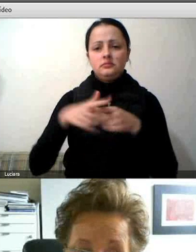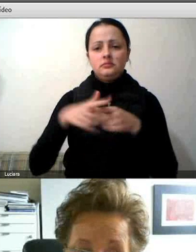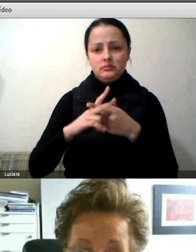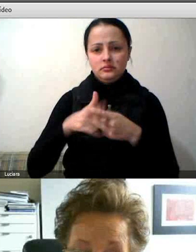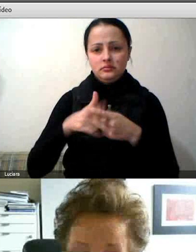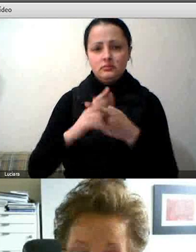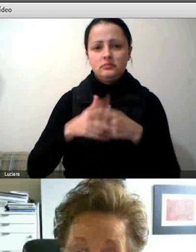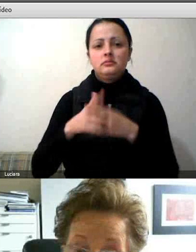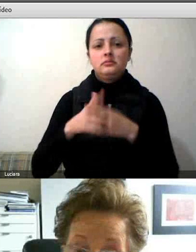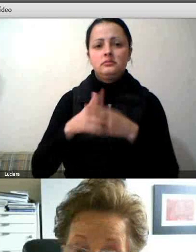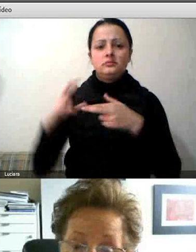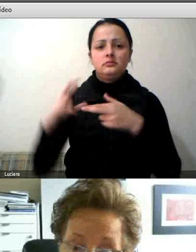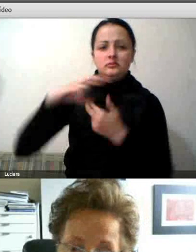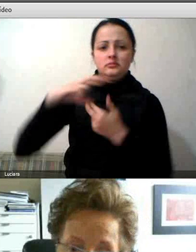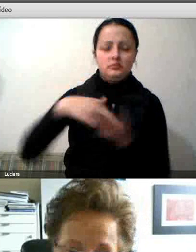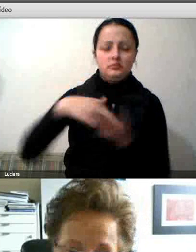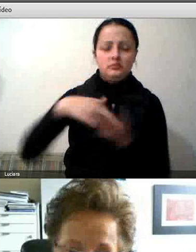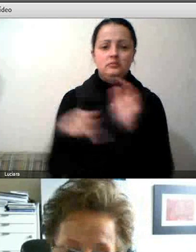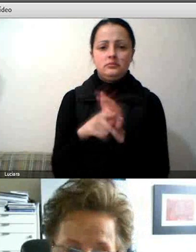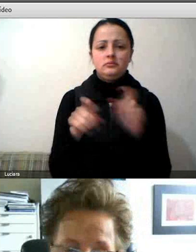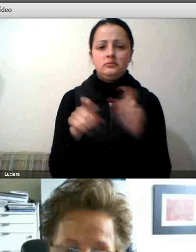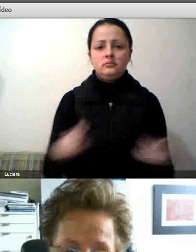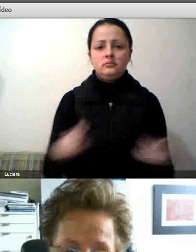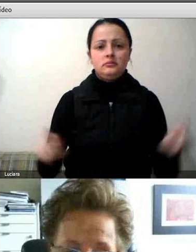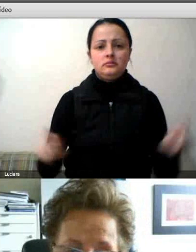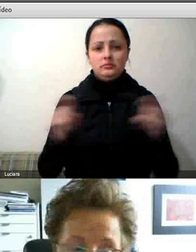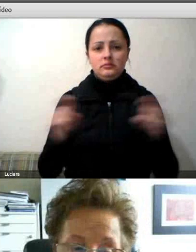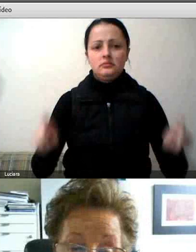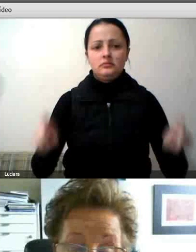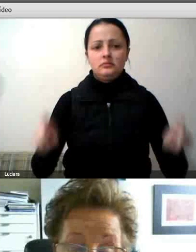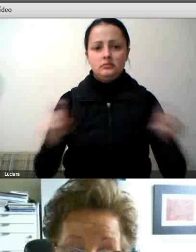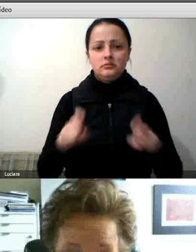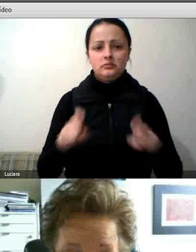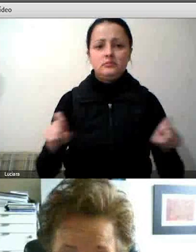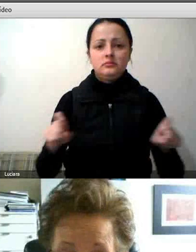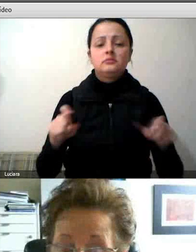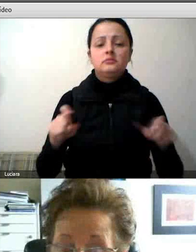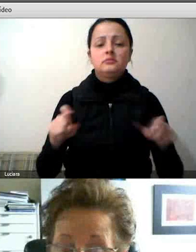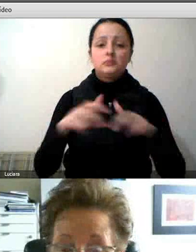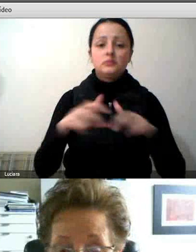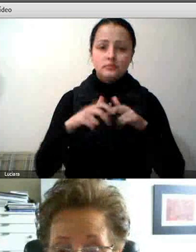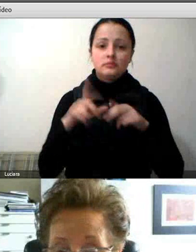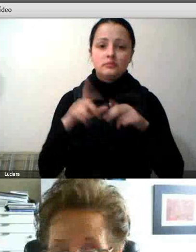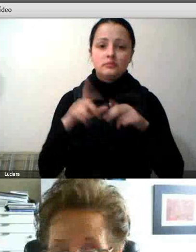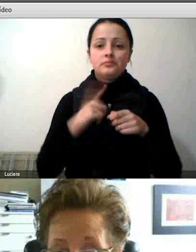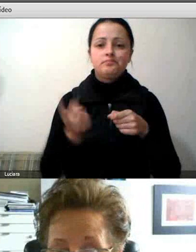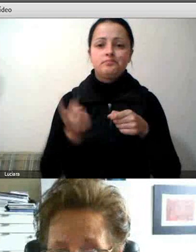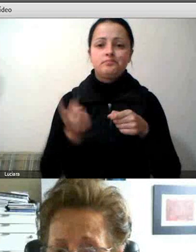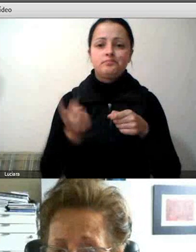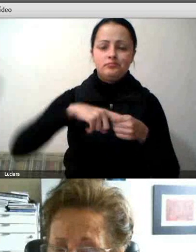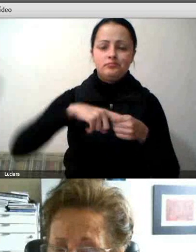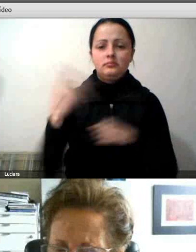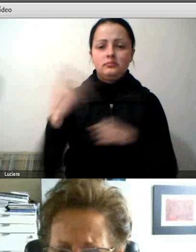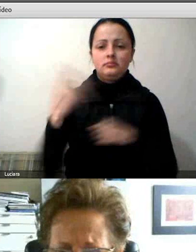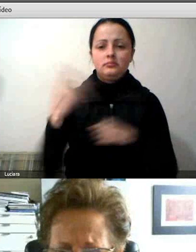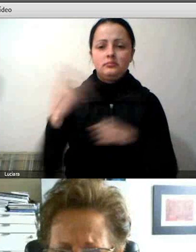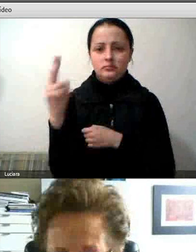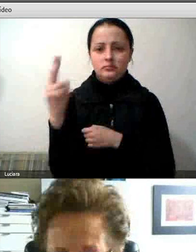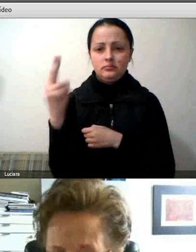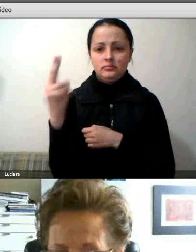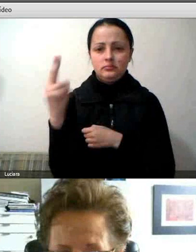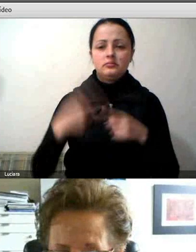dos equipamentos. Nesse caso, em cooperação técnica com o Uruguai. Porque com o Uruguai nós já trabalhamos,